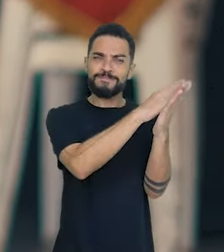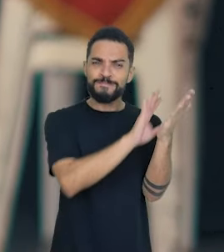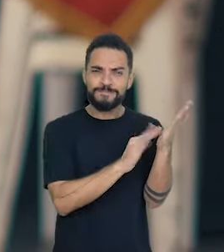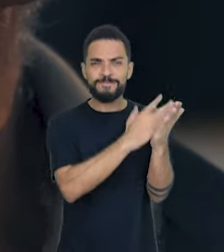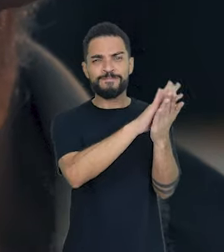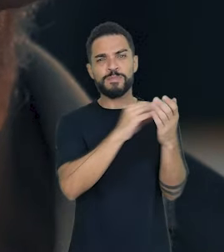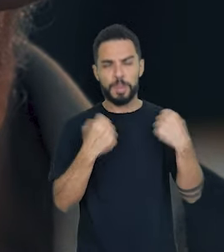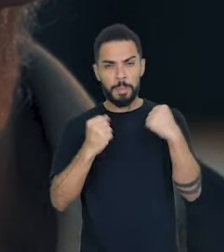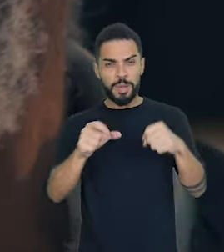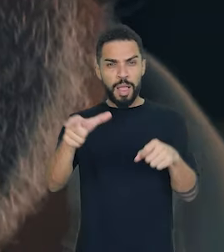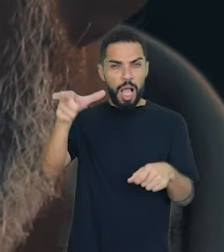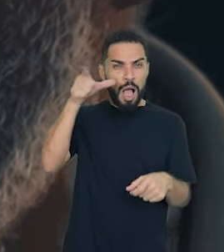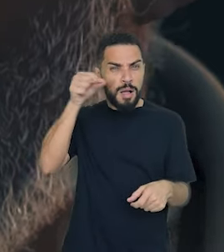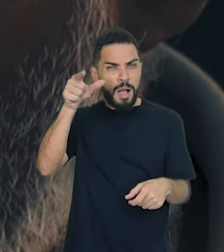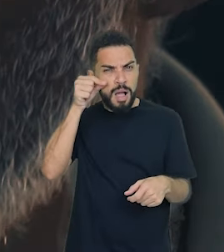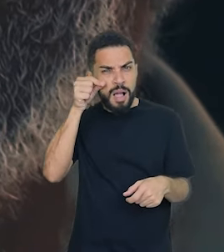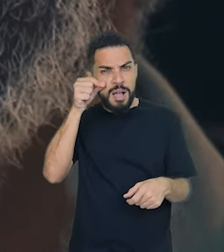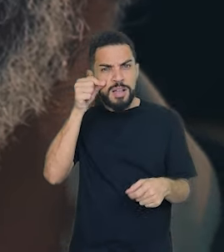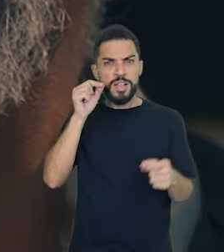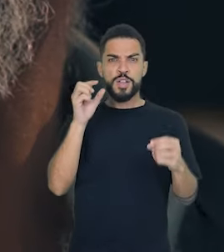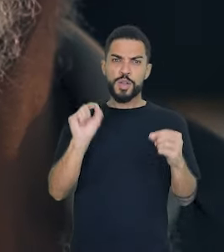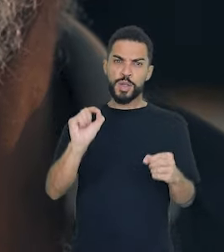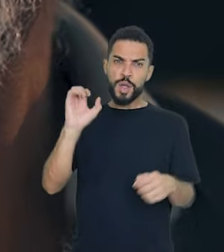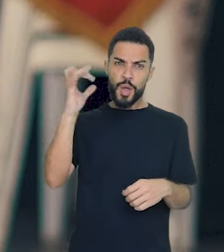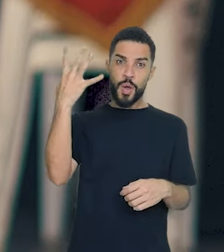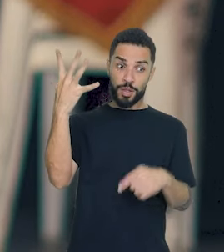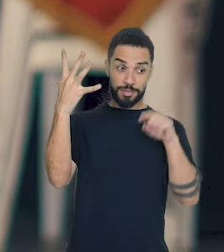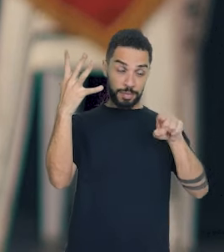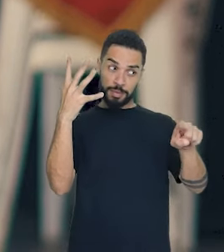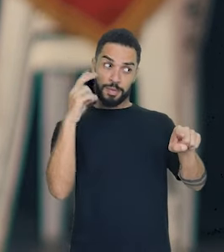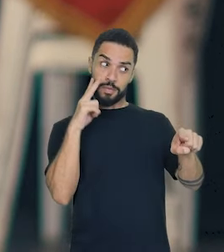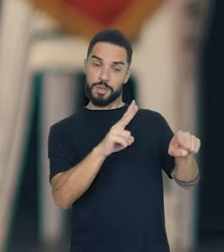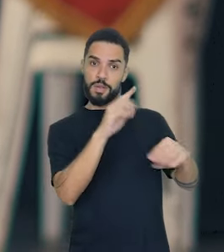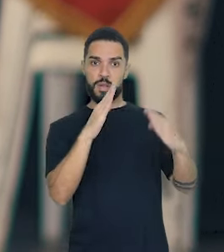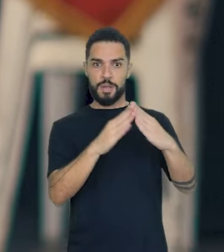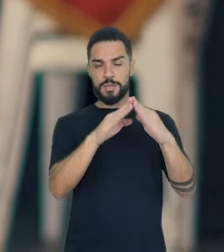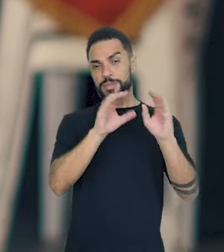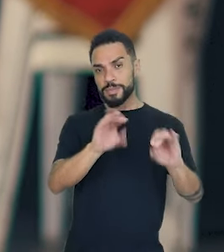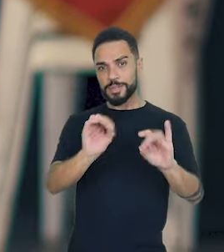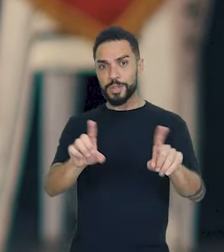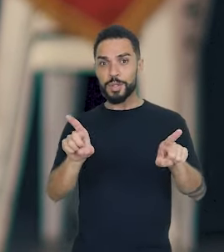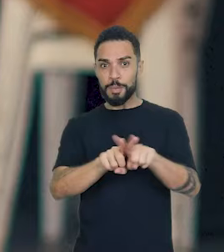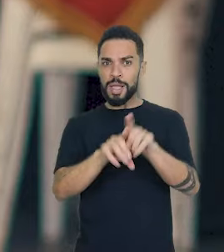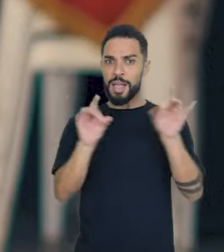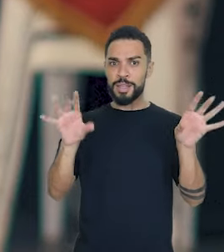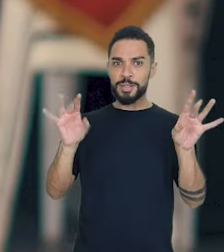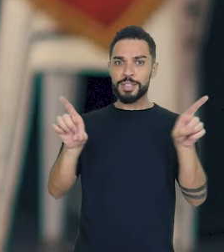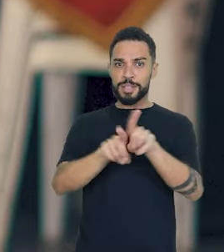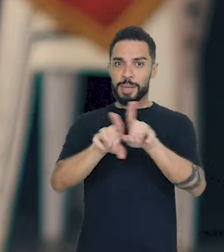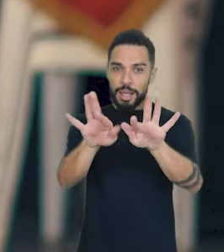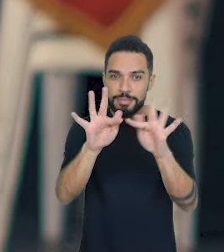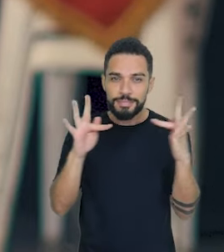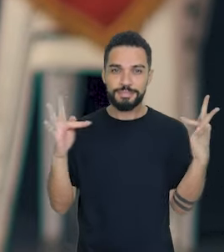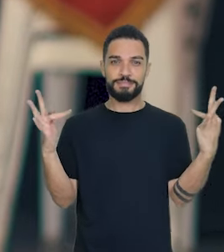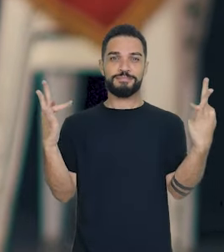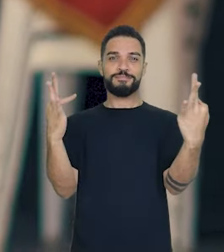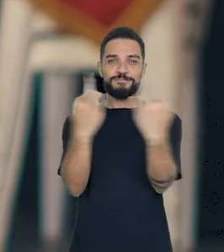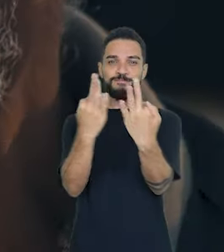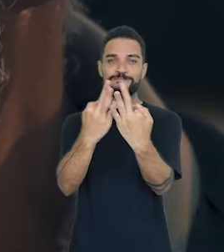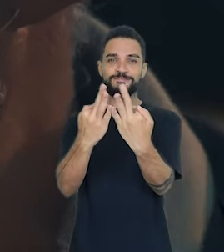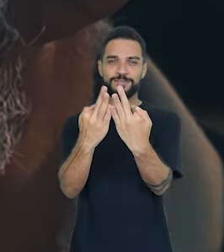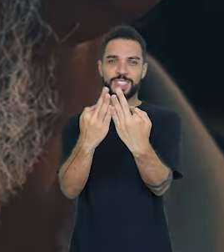atenção nesse movimento que está acontecendo aí, viu? Inclusive porque envolve as famílias. Quer dizer, algo que